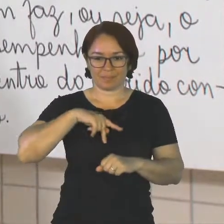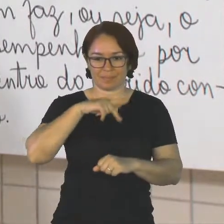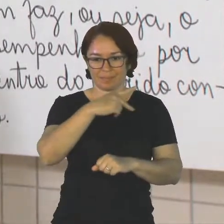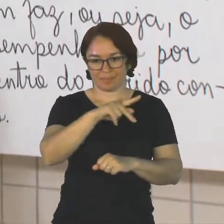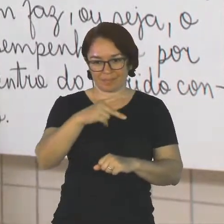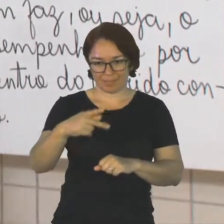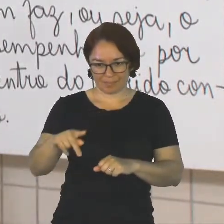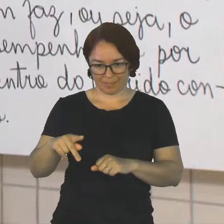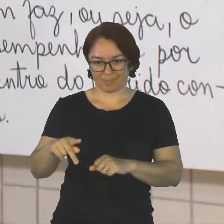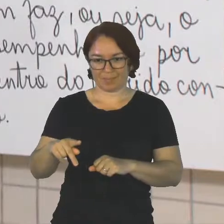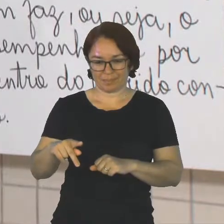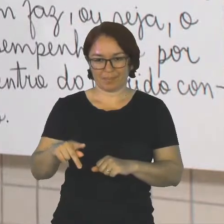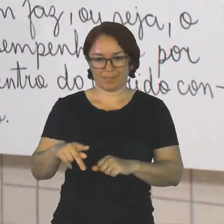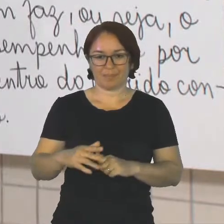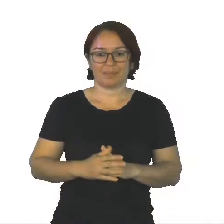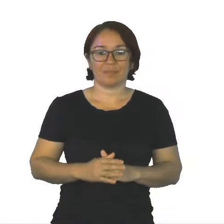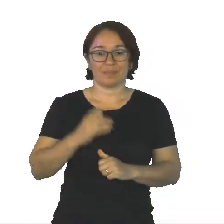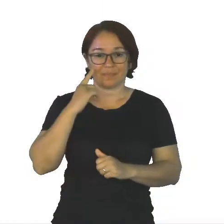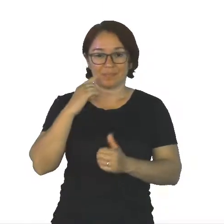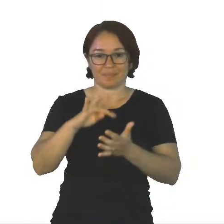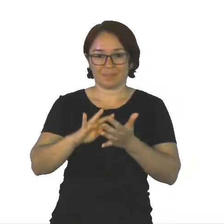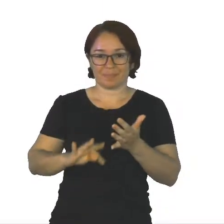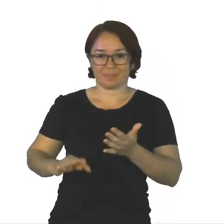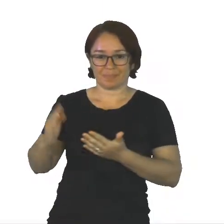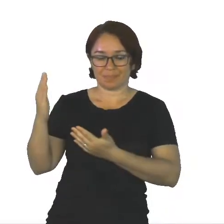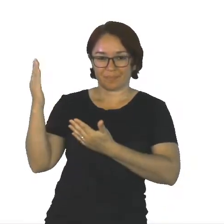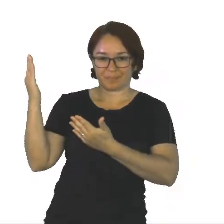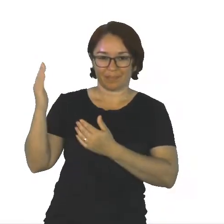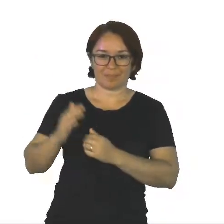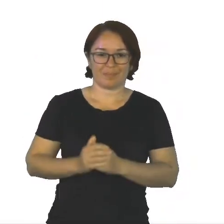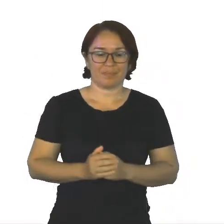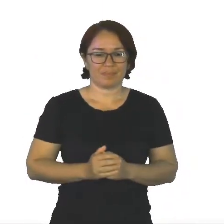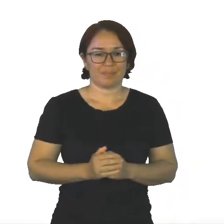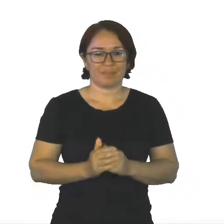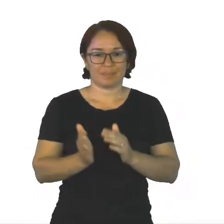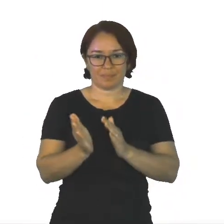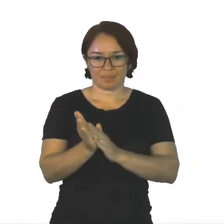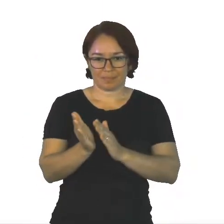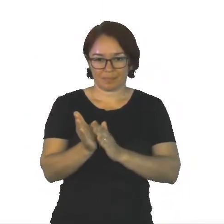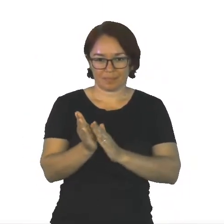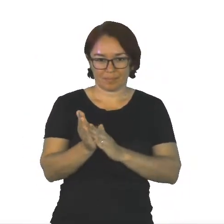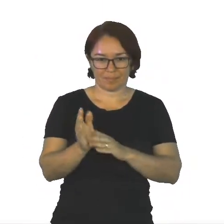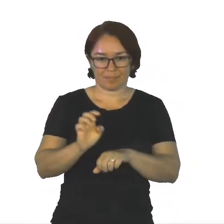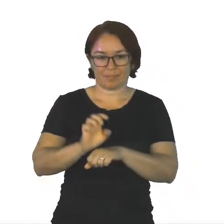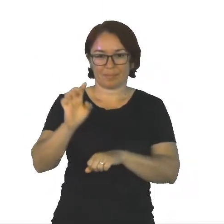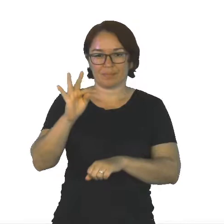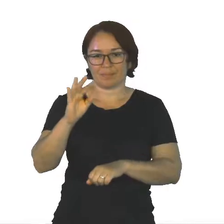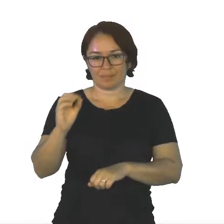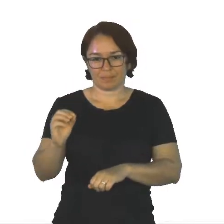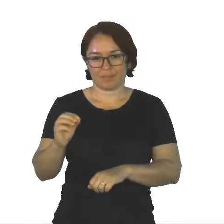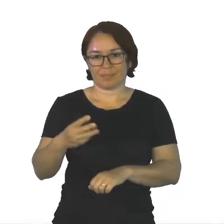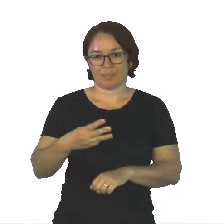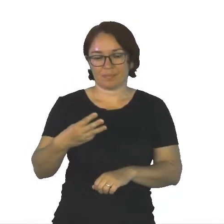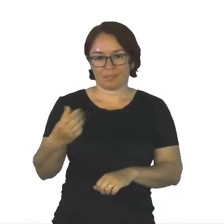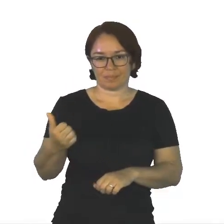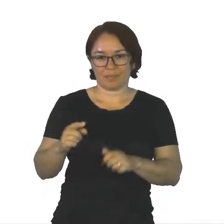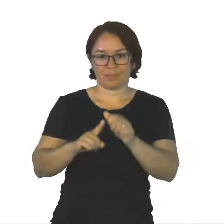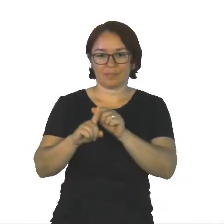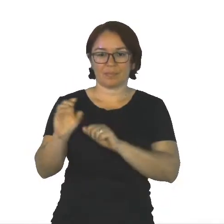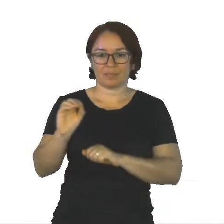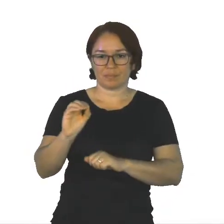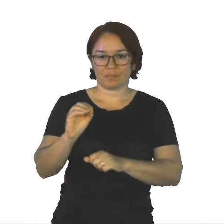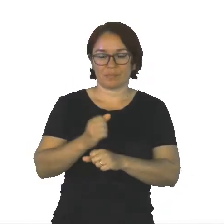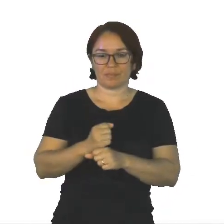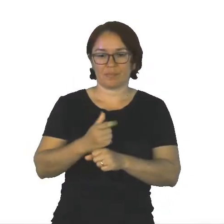Vamos fazer a leitura do texto. Palmas, TO, 31 de outubro de 2020.